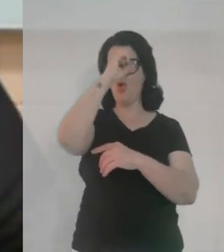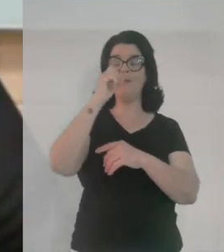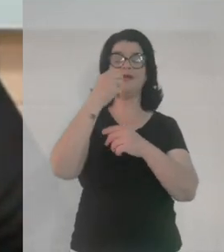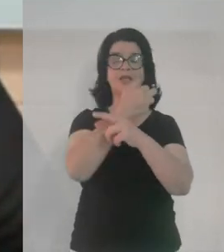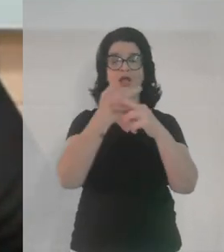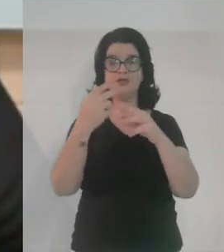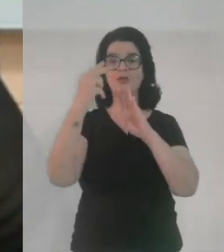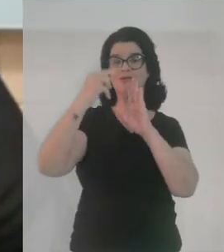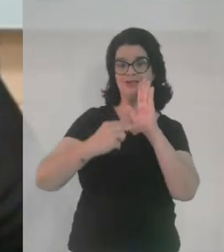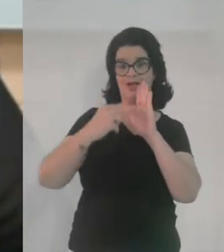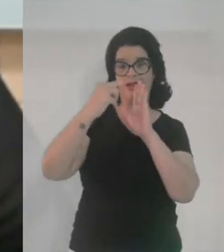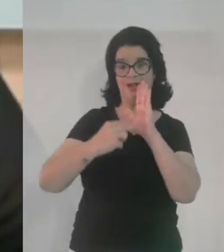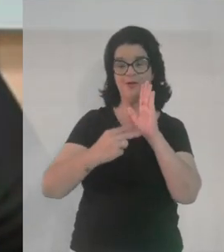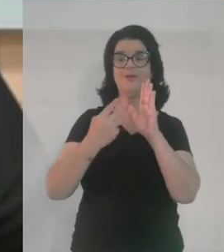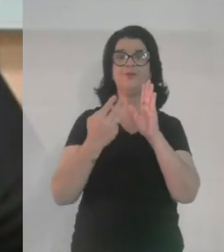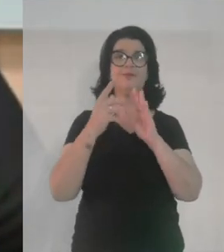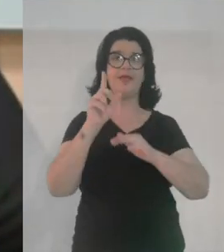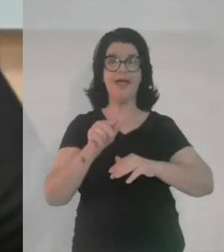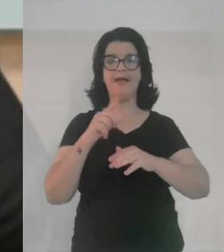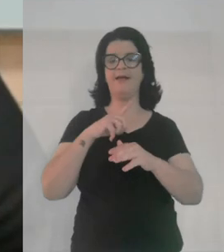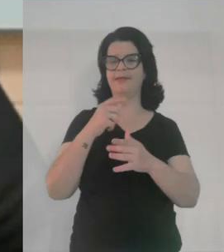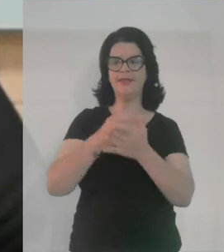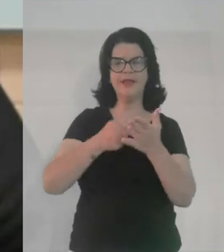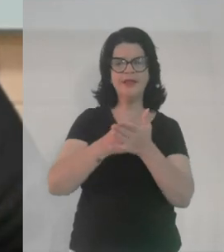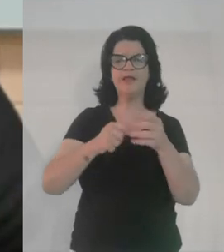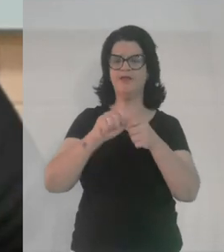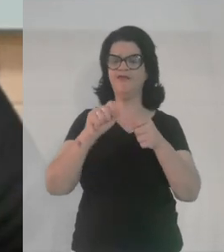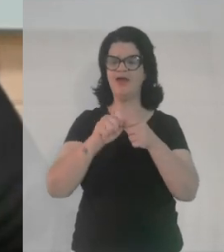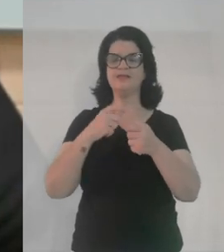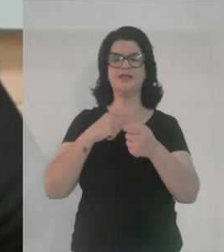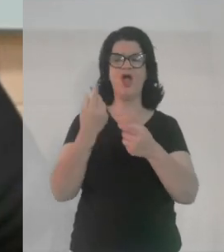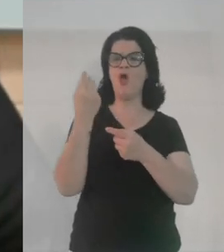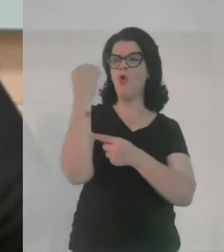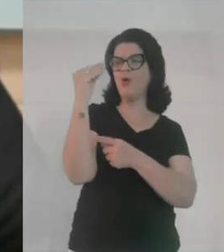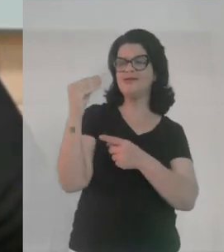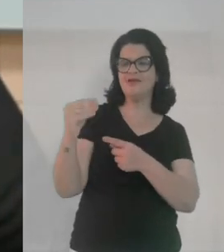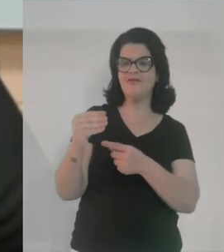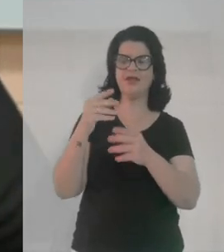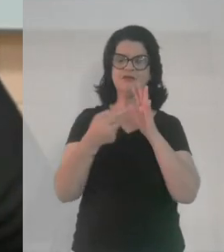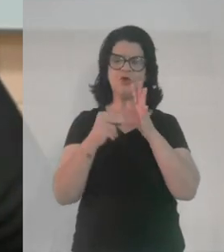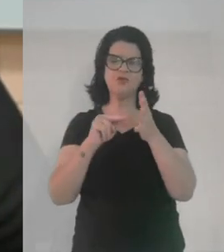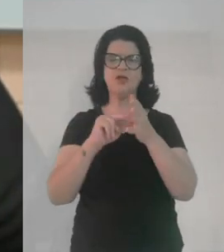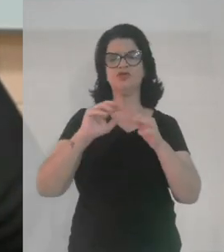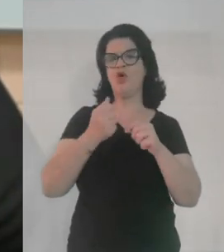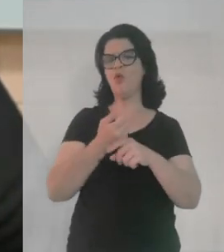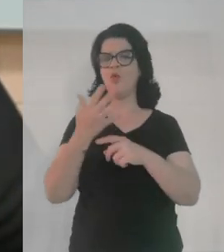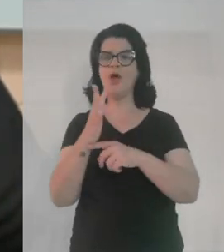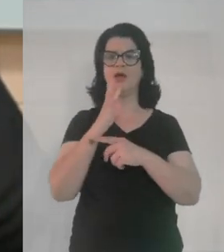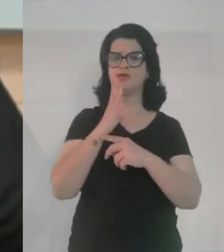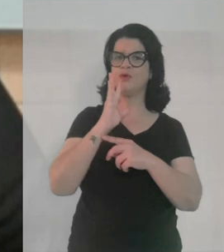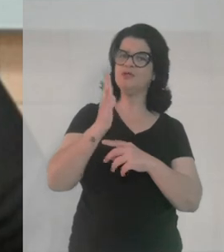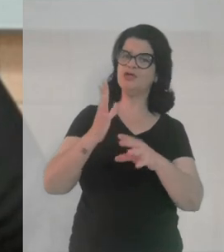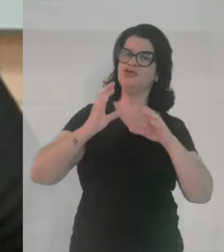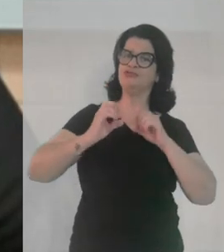o que está lendo, não é? Tente fazer algumas inferências, ou seja, quais são os conhecimentos que a